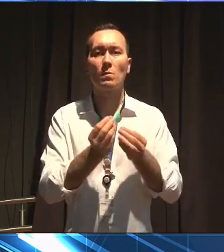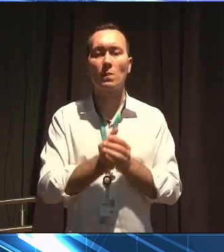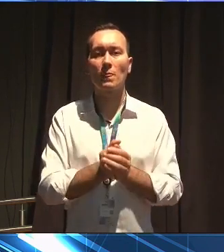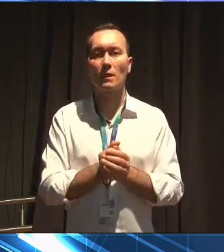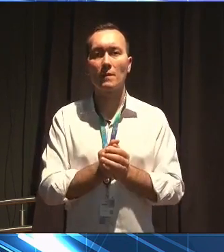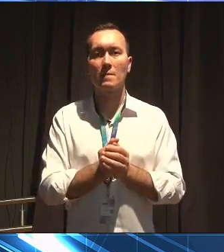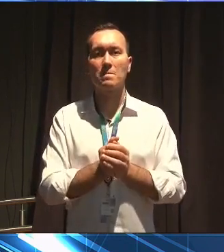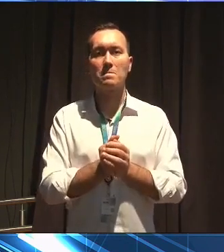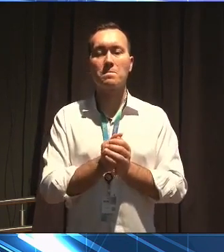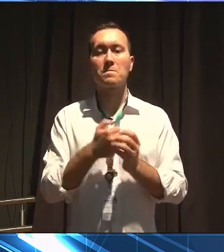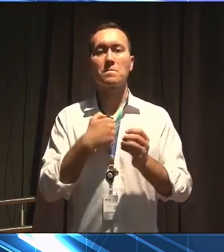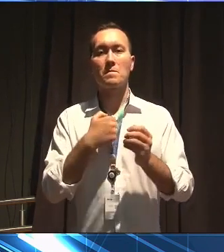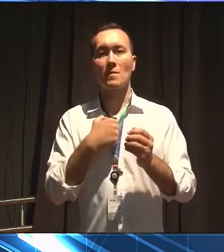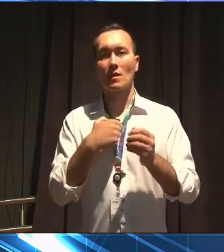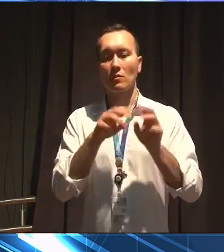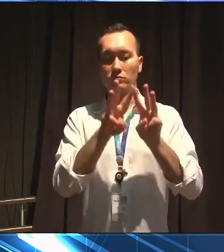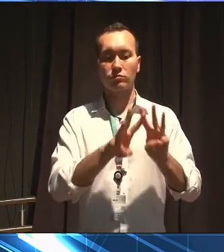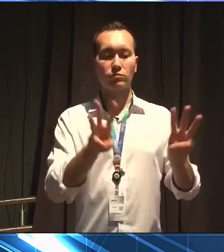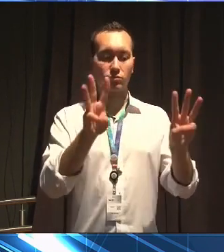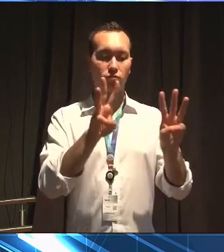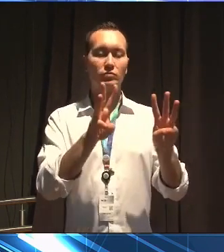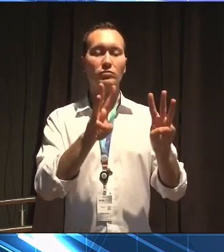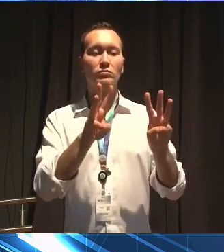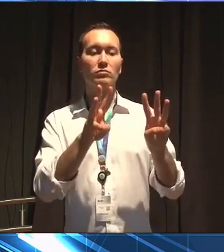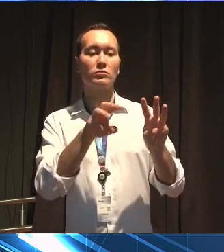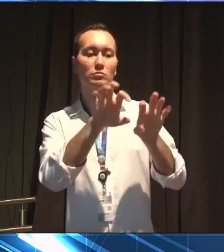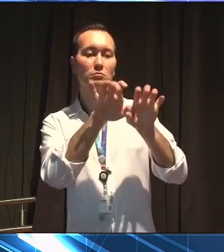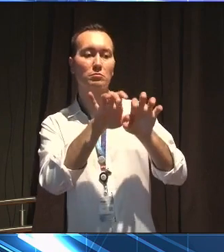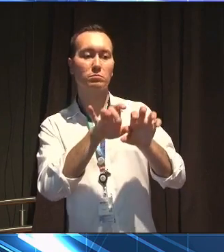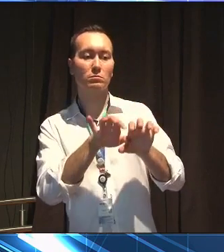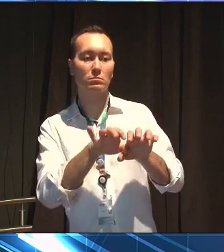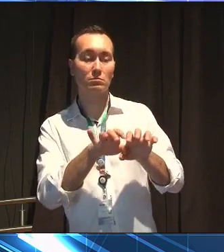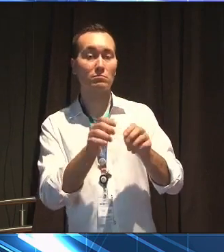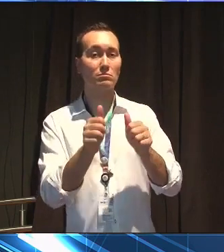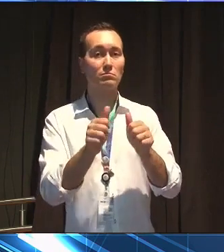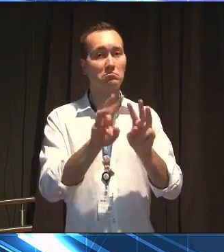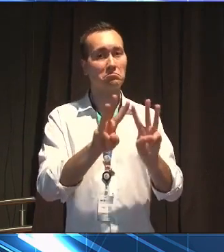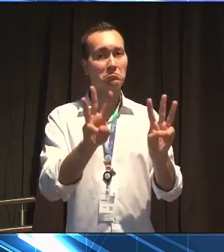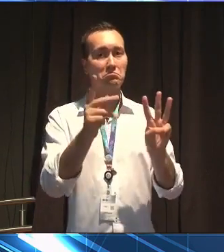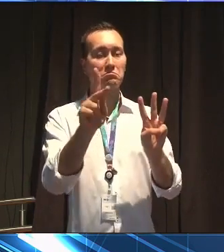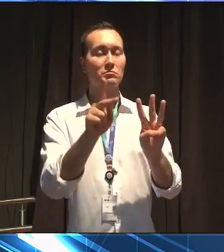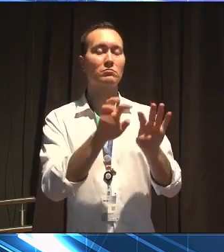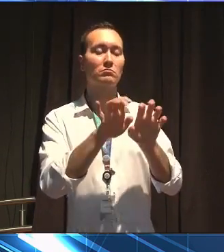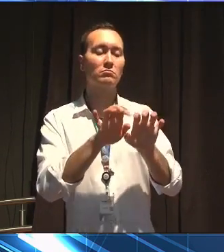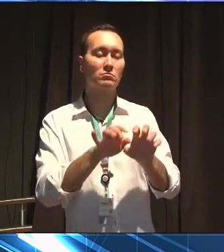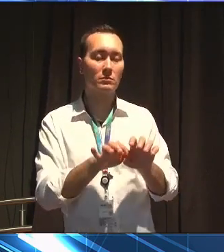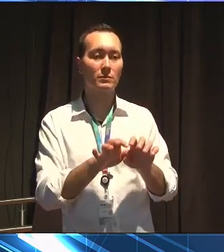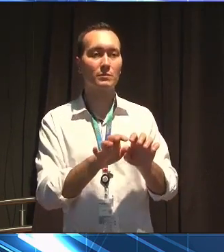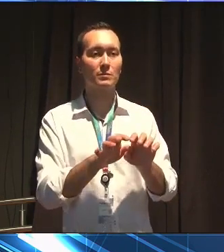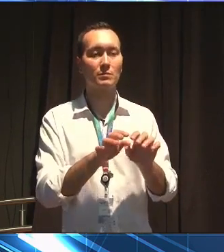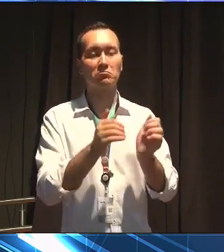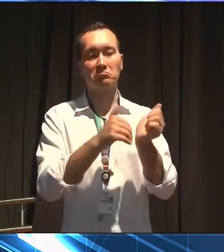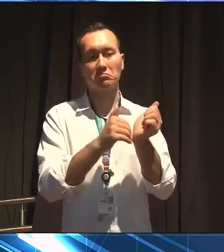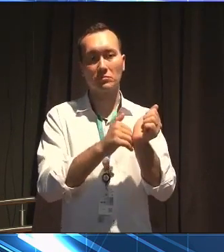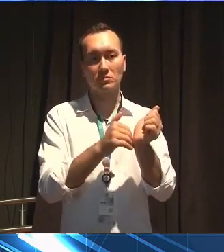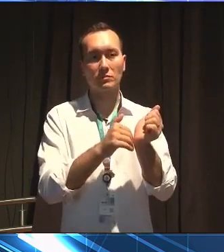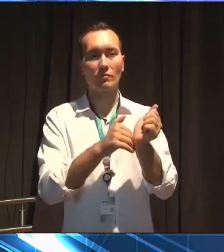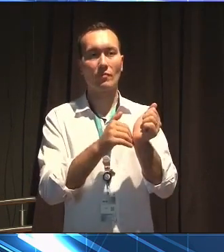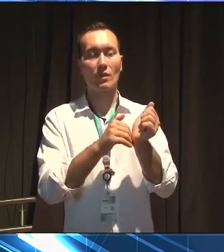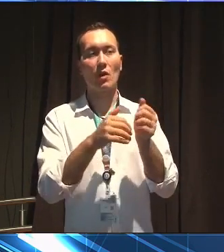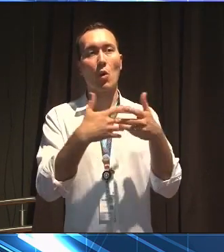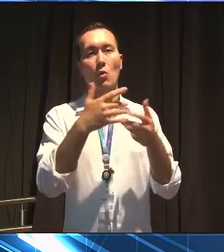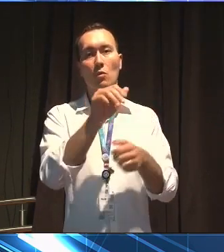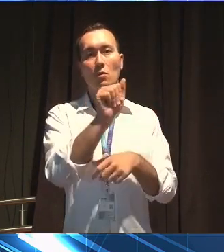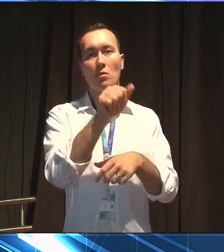vai fazer o seguinte: eu vou acessar o meu site ou o site de vocês. vou digitar um e-mail, uma senha, vou clicar